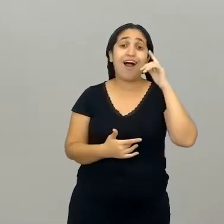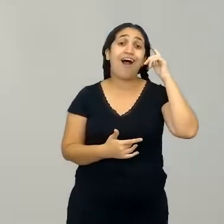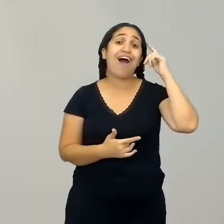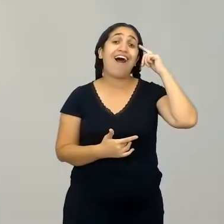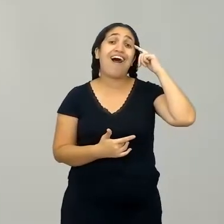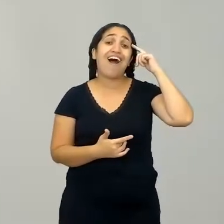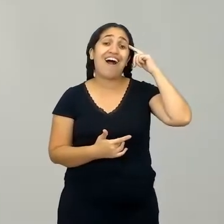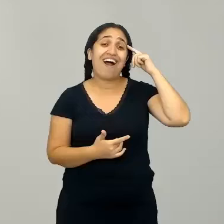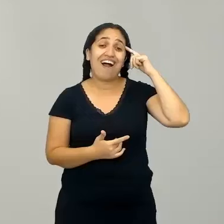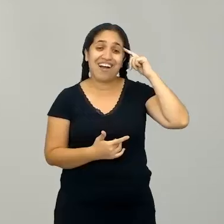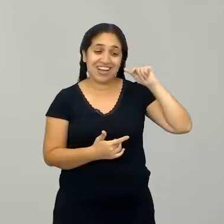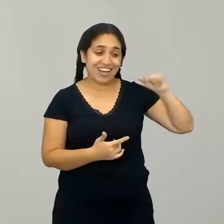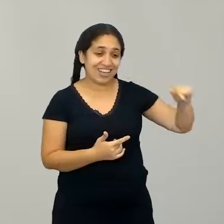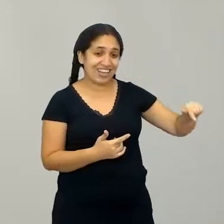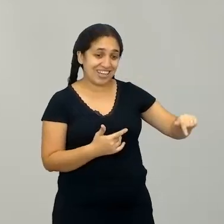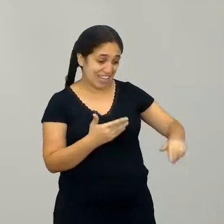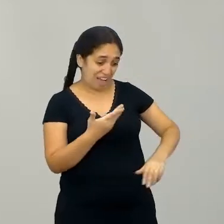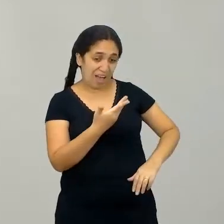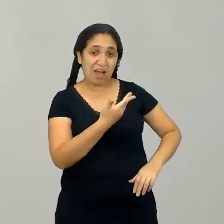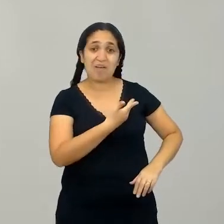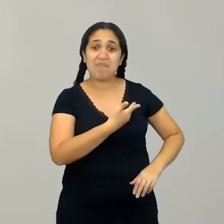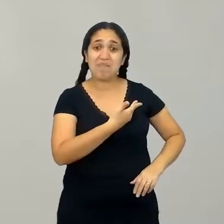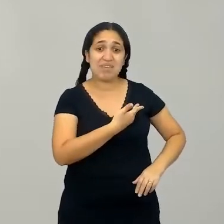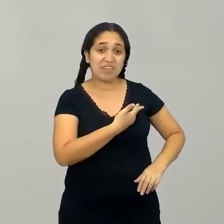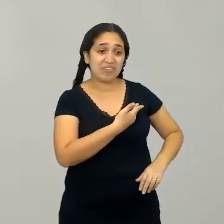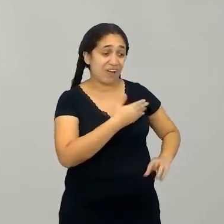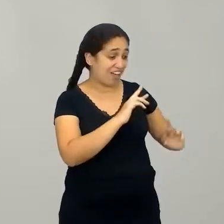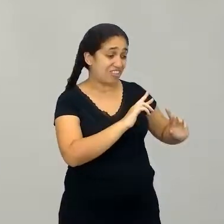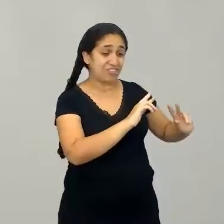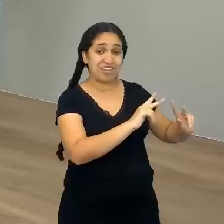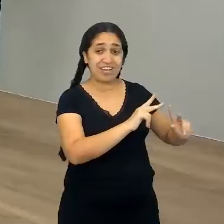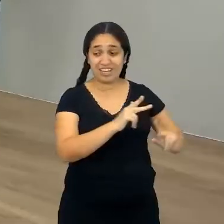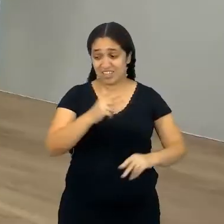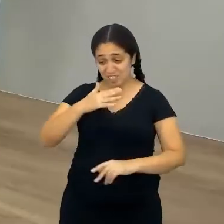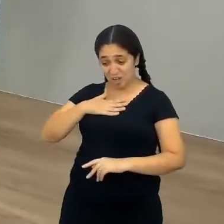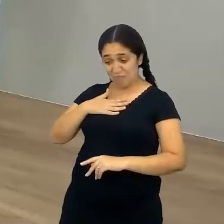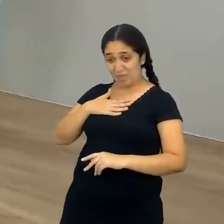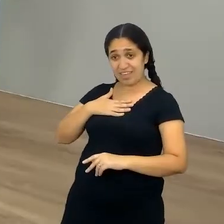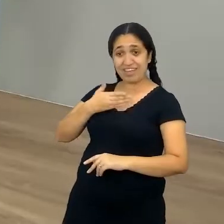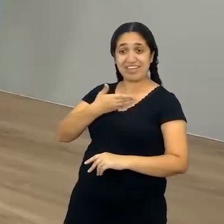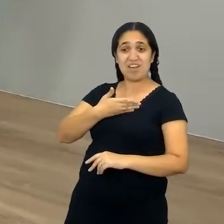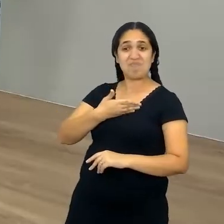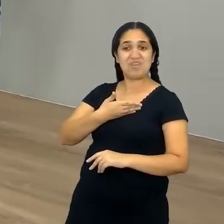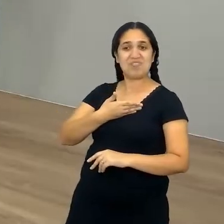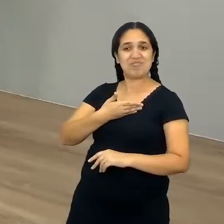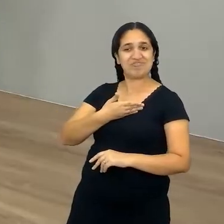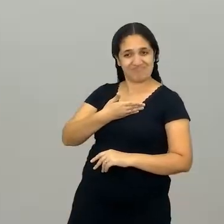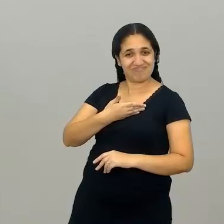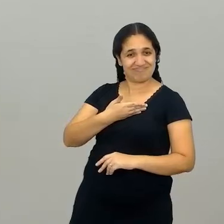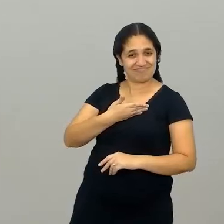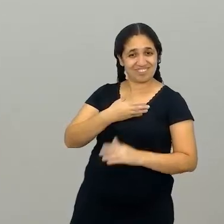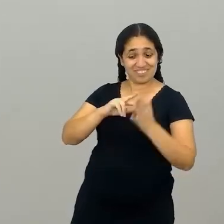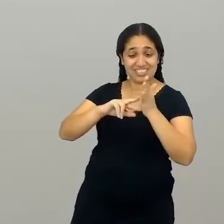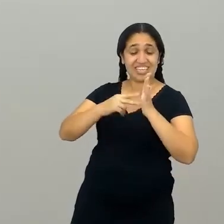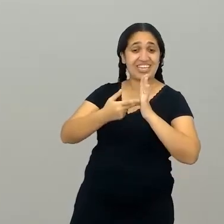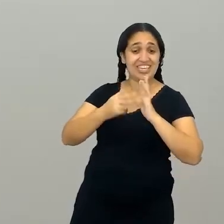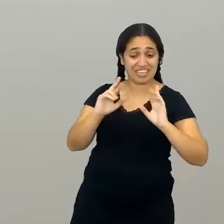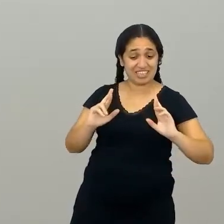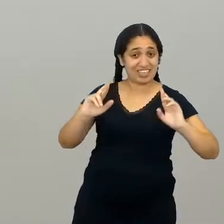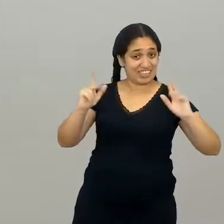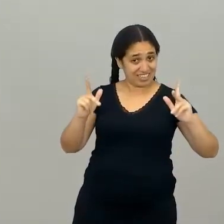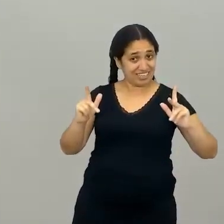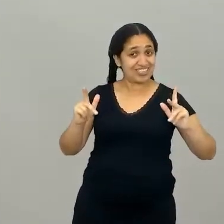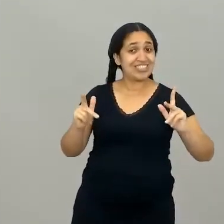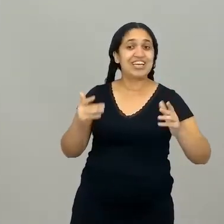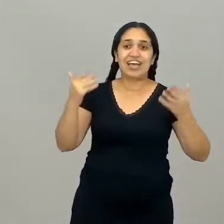percebido que a noção dele de amigo É diferente da é nossa. diferente da minha. Por isso que eu estou falando. Todas